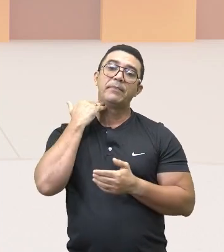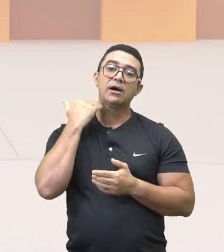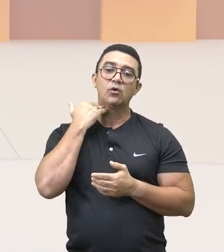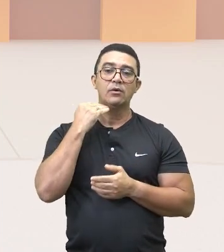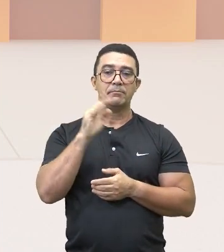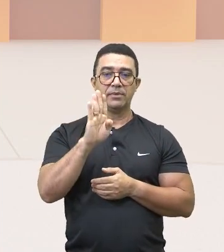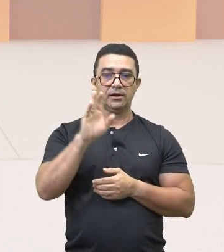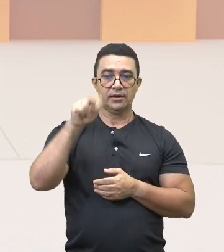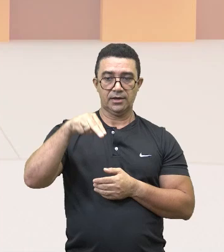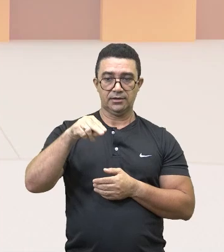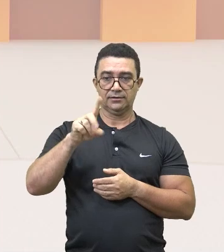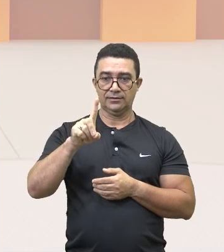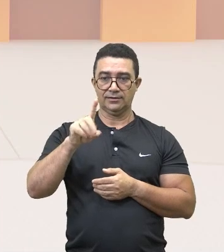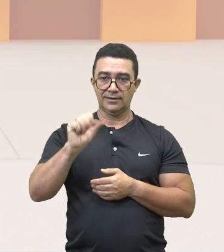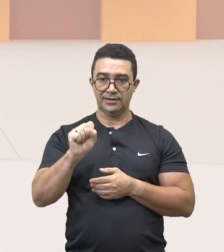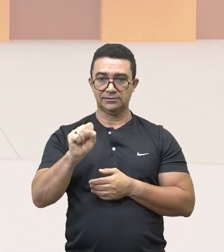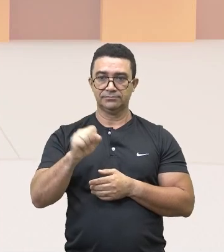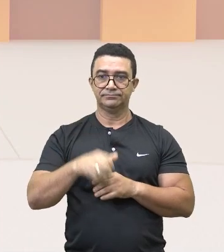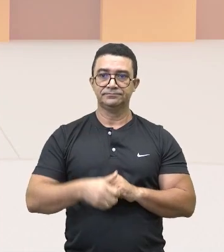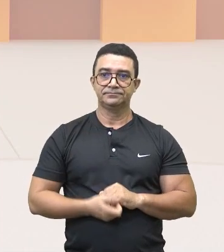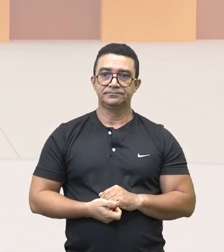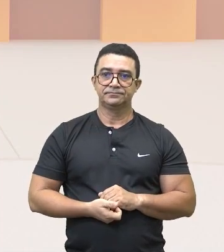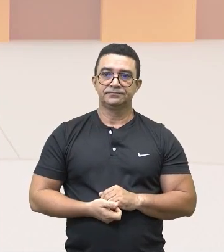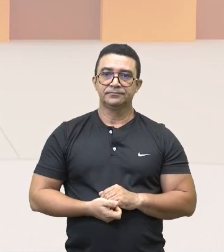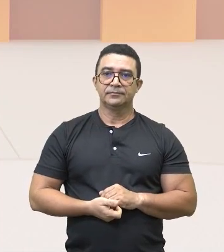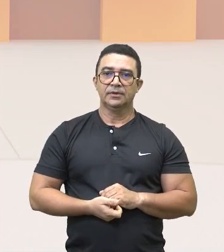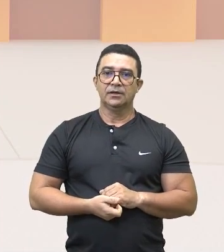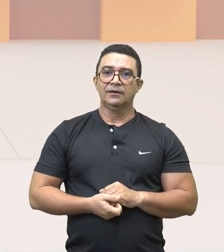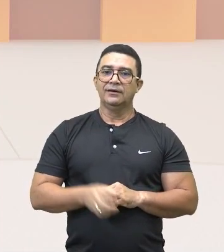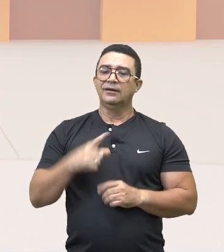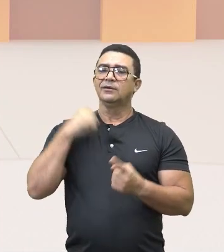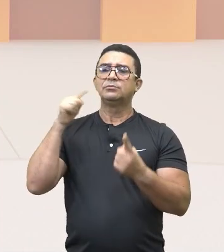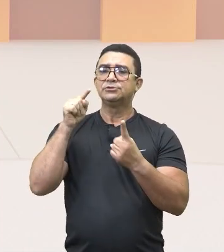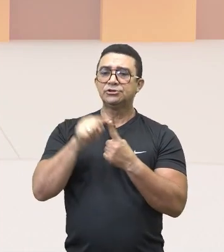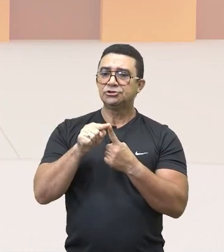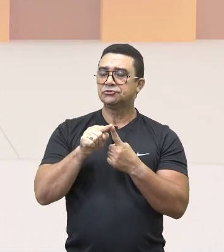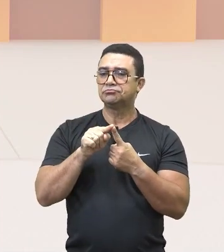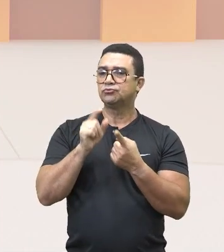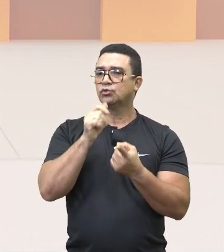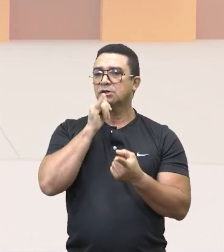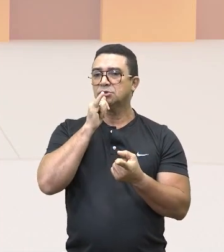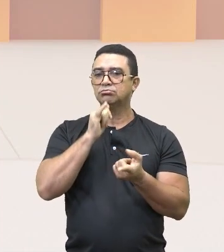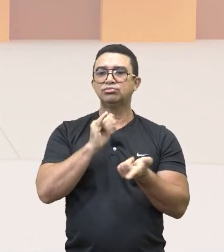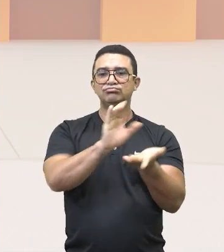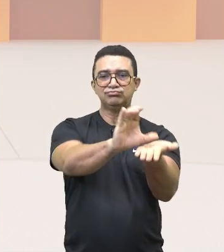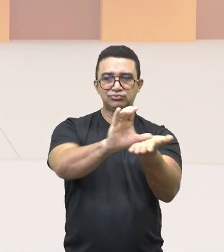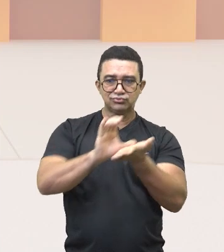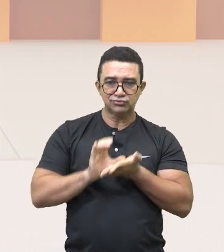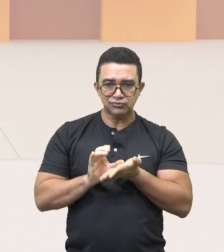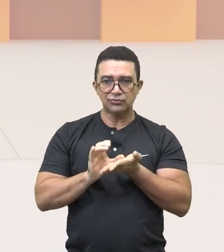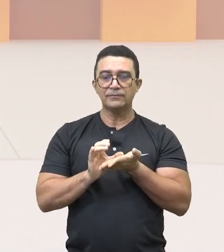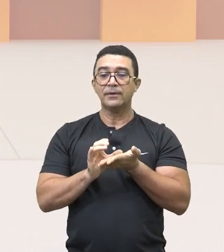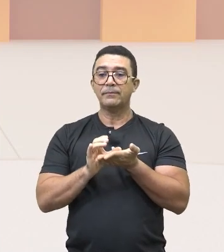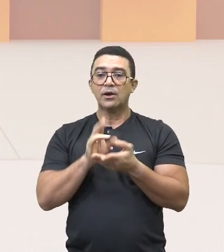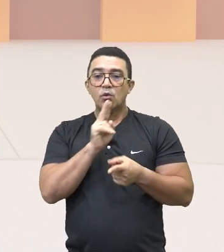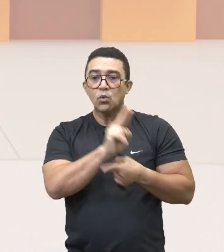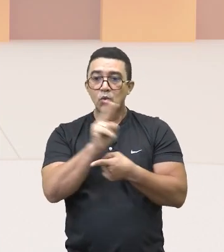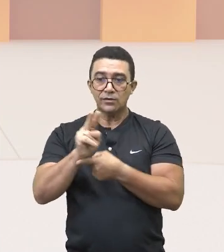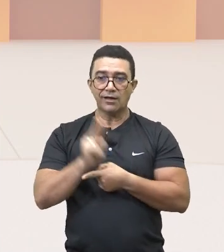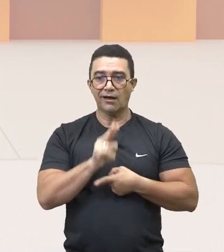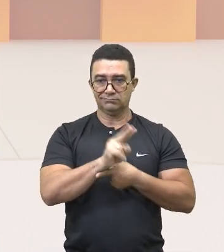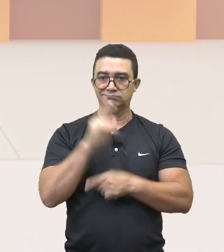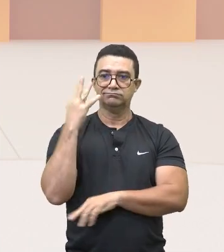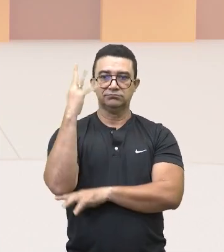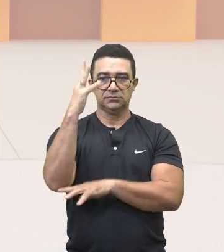vendo aí, né, a gente vai ver agora aqui em seguida a questão do objetivo, é exatamente de receber doações para preservar a